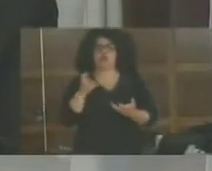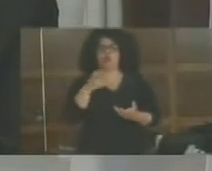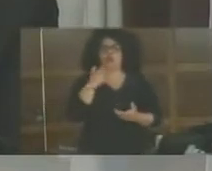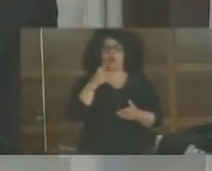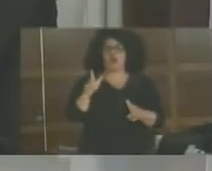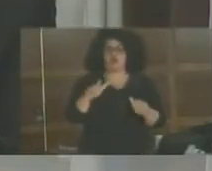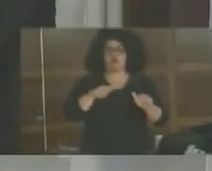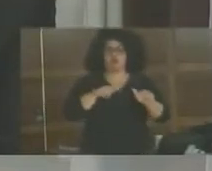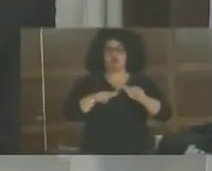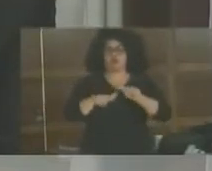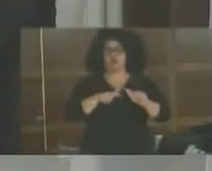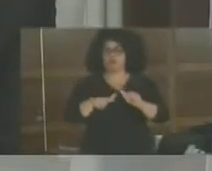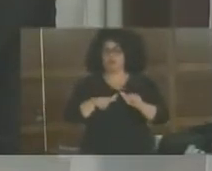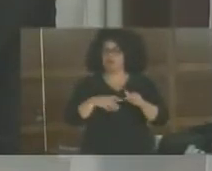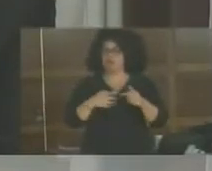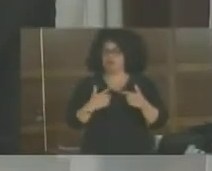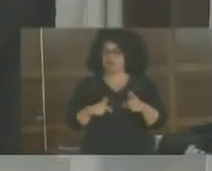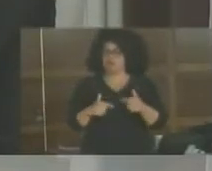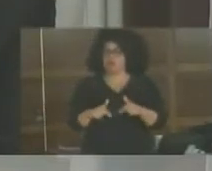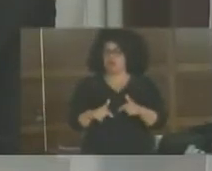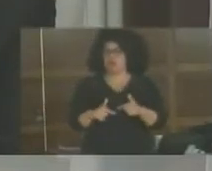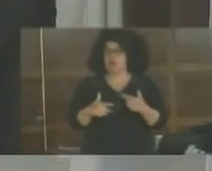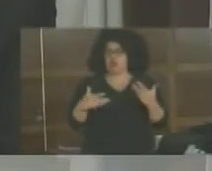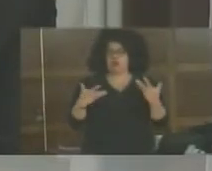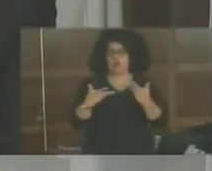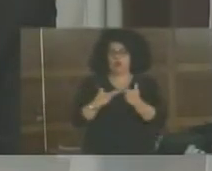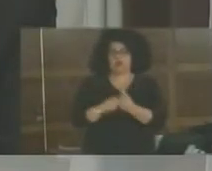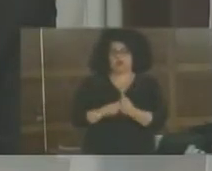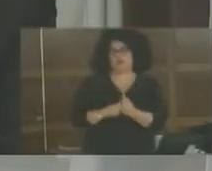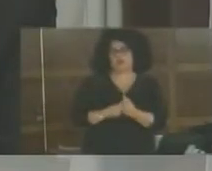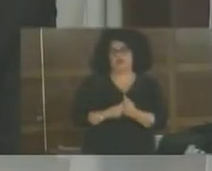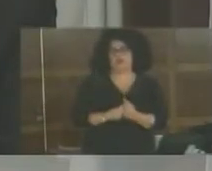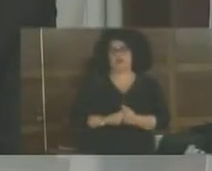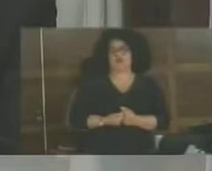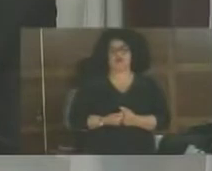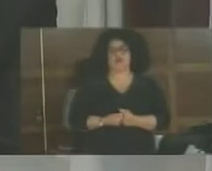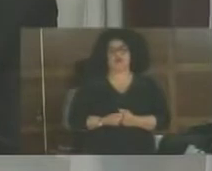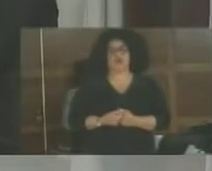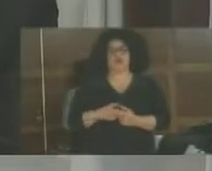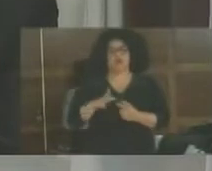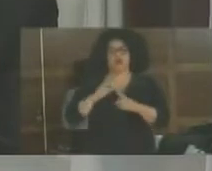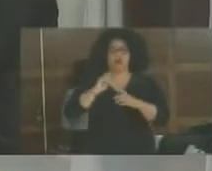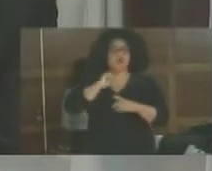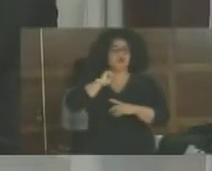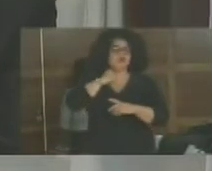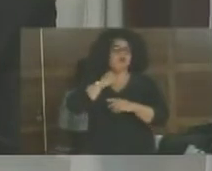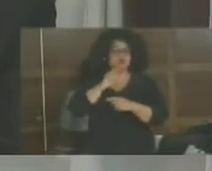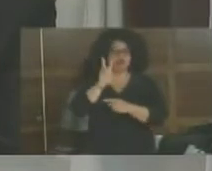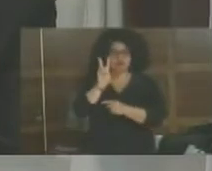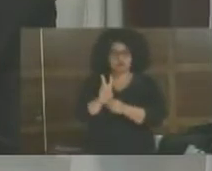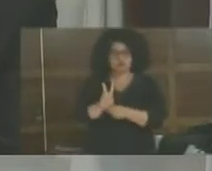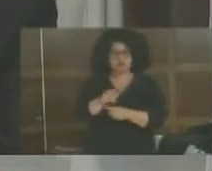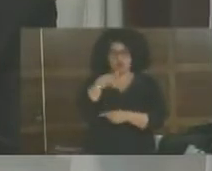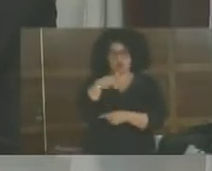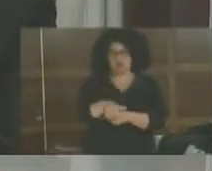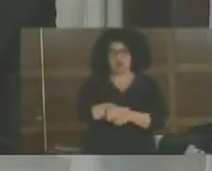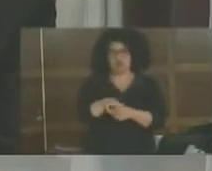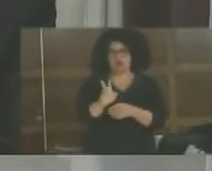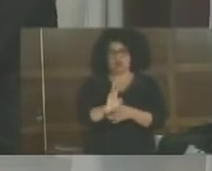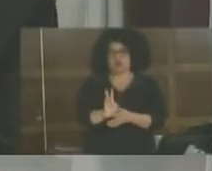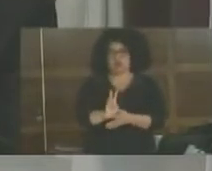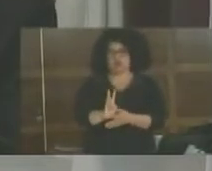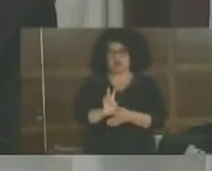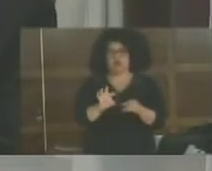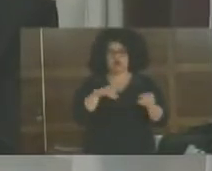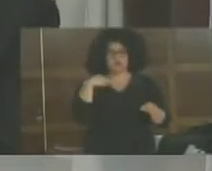trabalho realizado pelo secretário e dizer que a fiscalização é parte dessa casa. E, sendo assim,